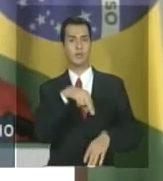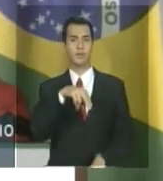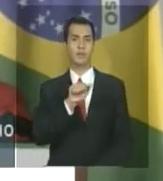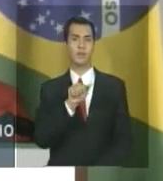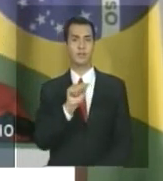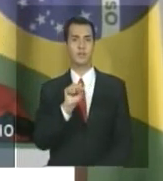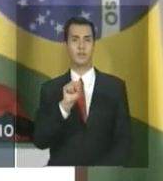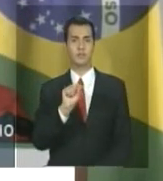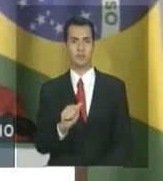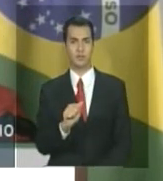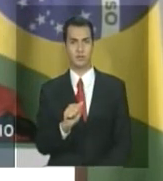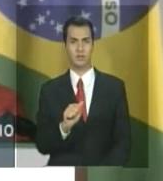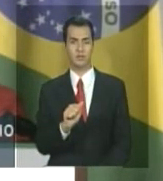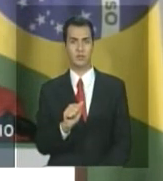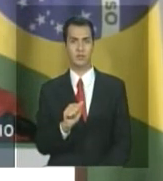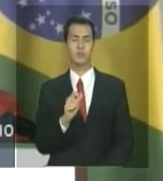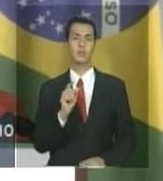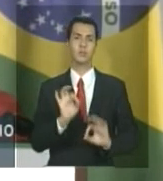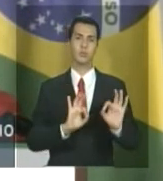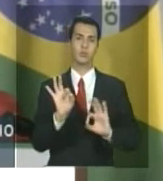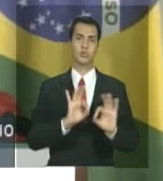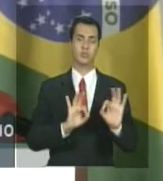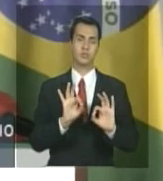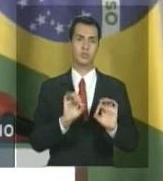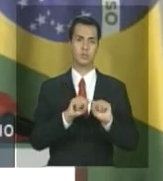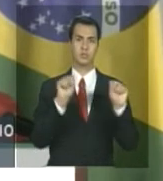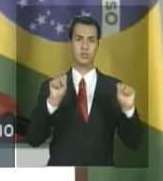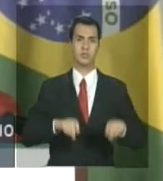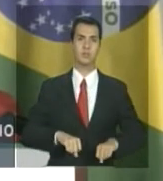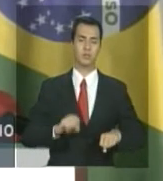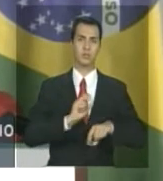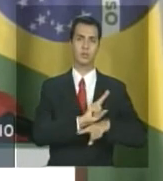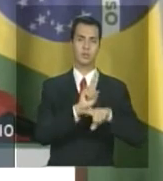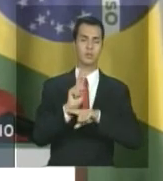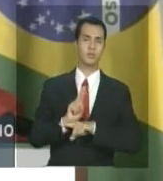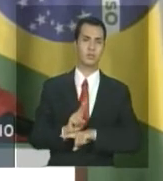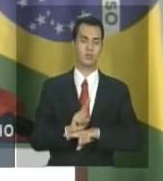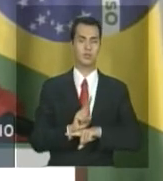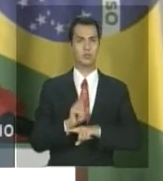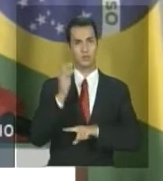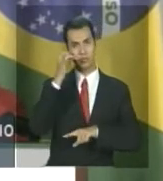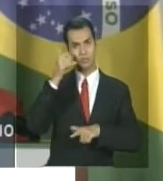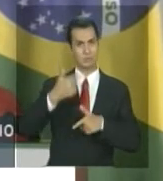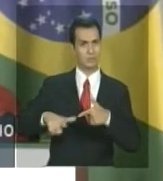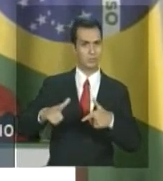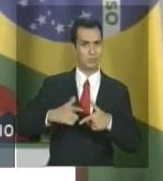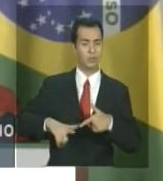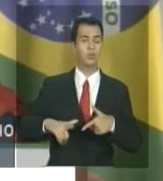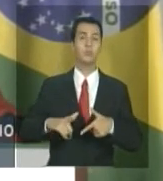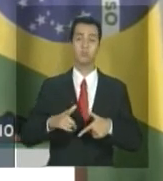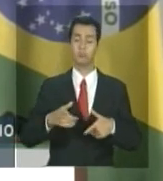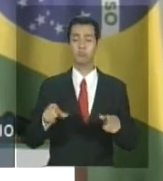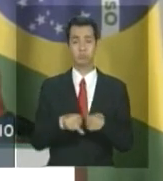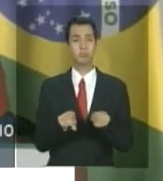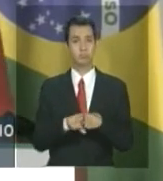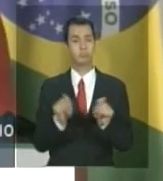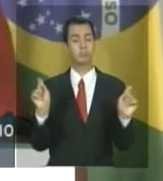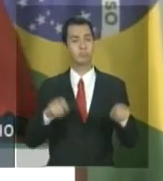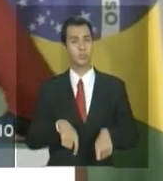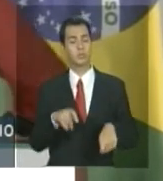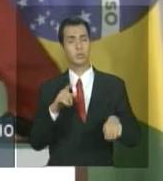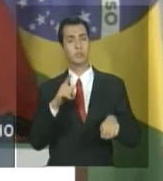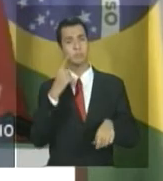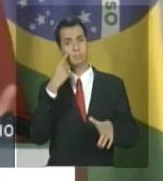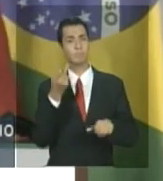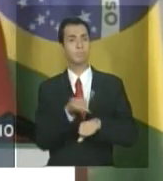projetos de monitoramento de sistemas e prevenção de desastres naturais, deve também procurar parcerias